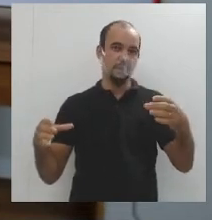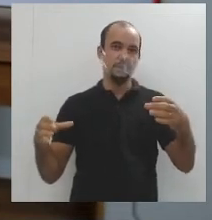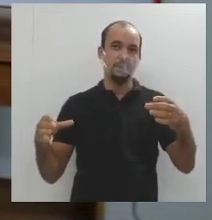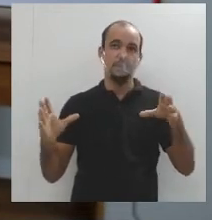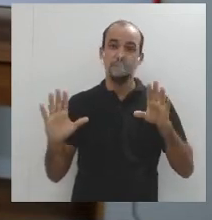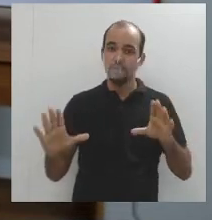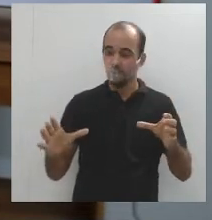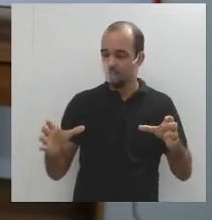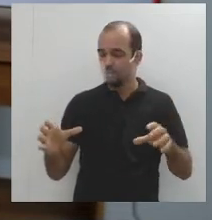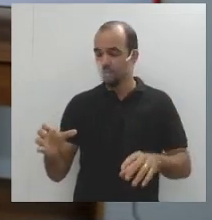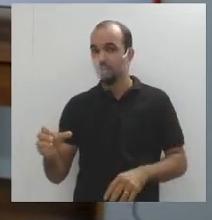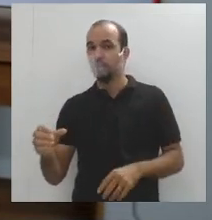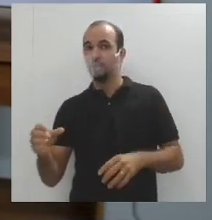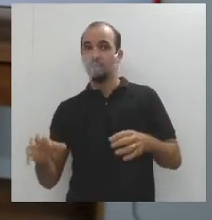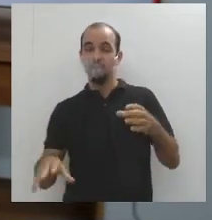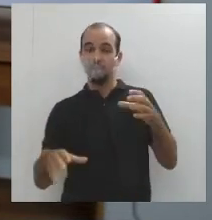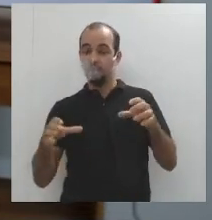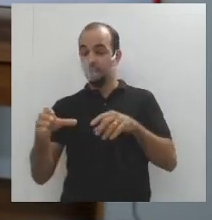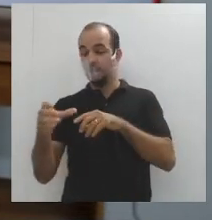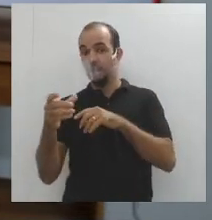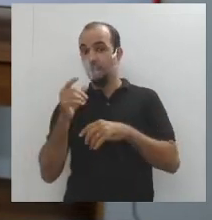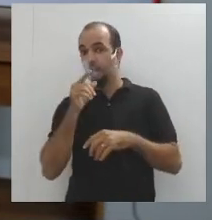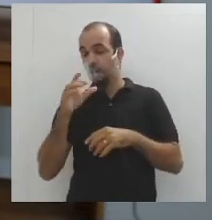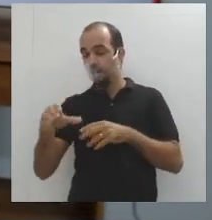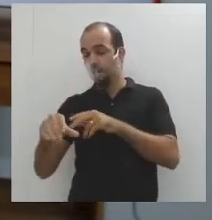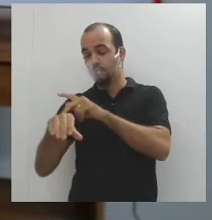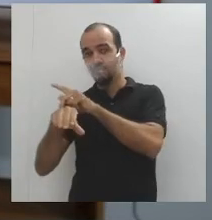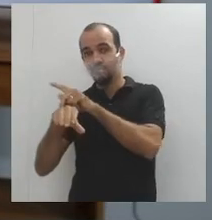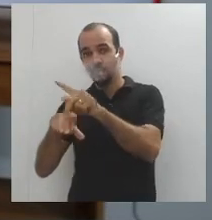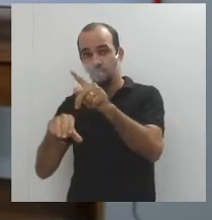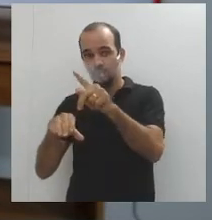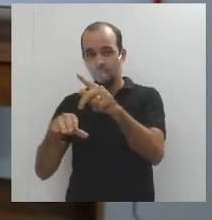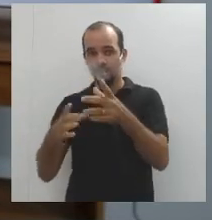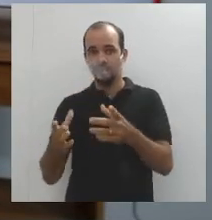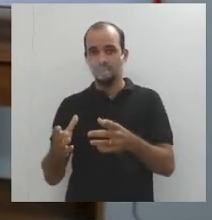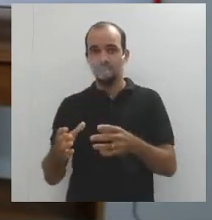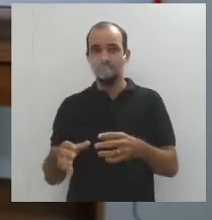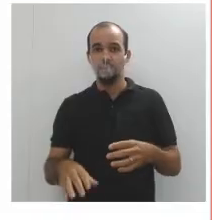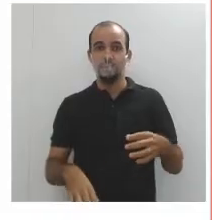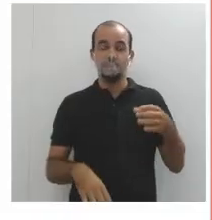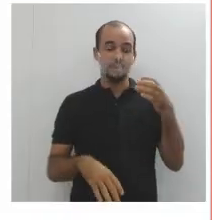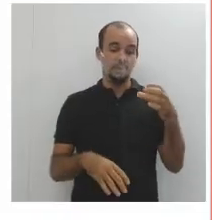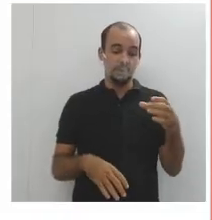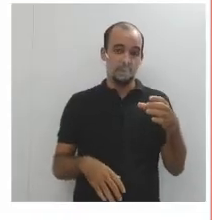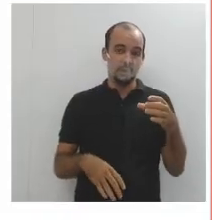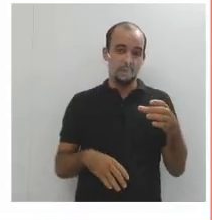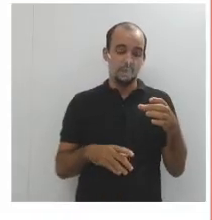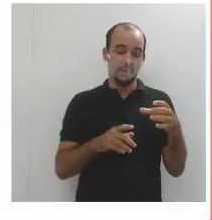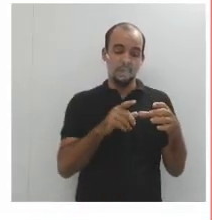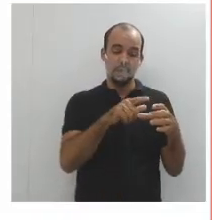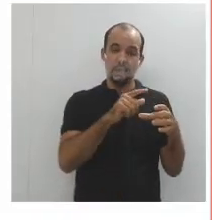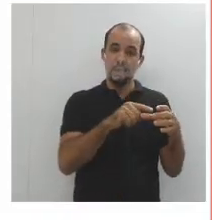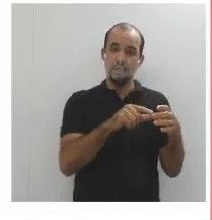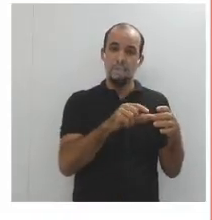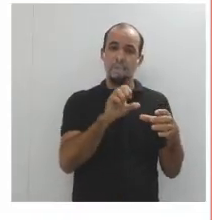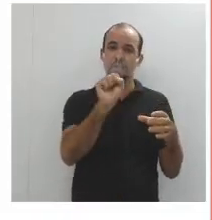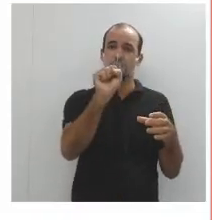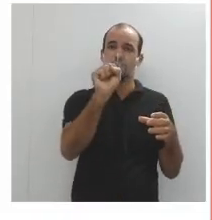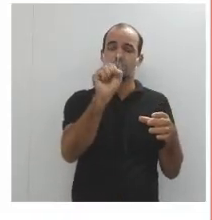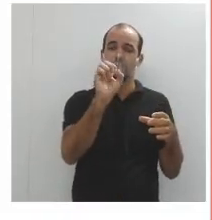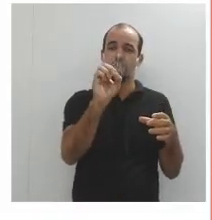uma solução. Ou seja, gente, queria... Agora slide. Ou seja,